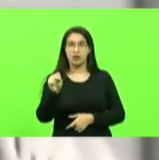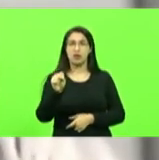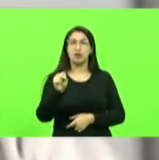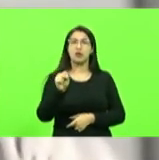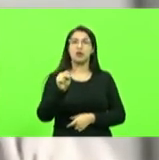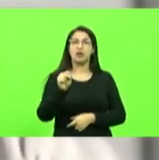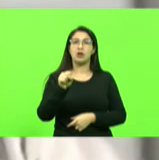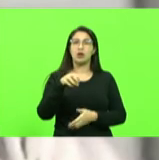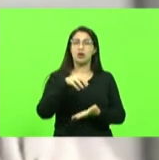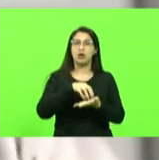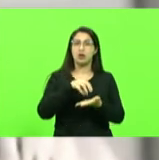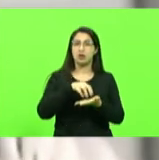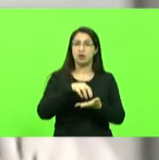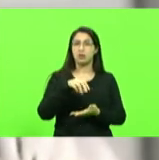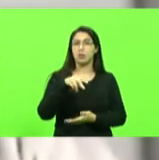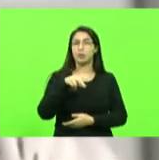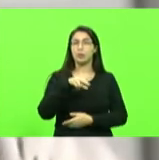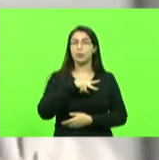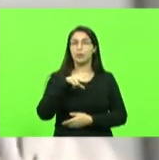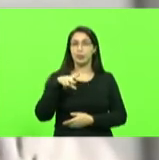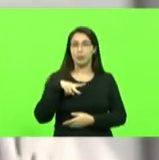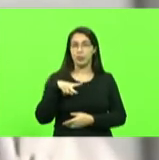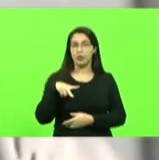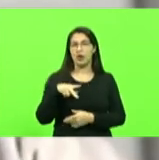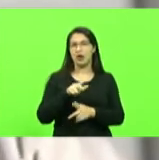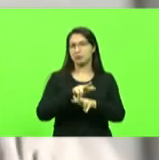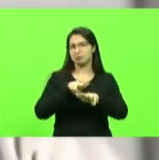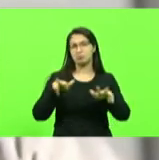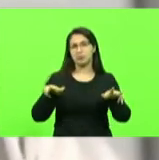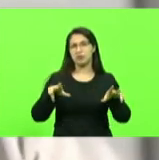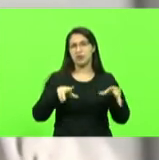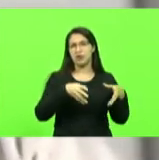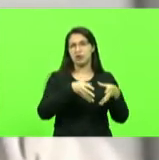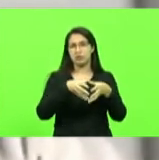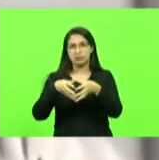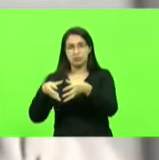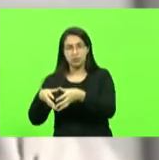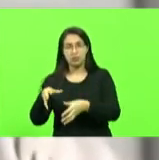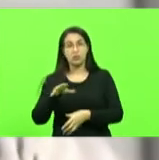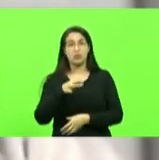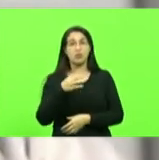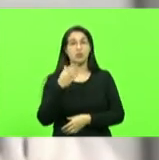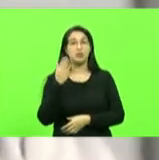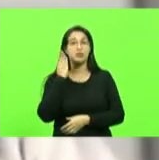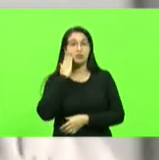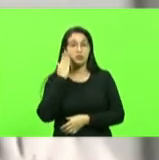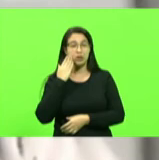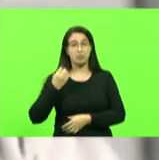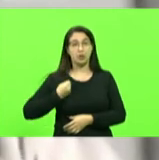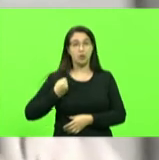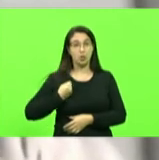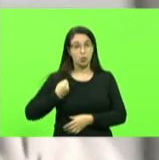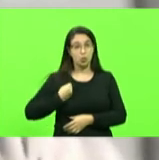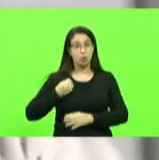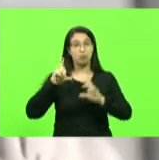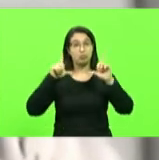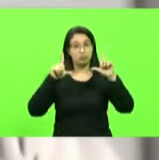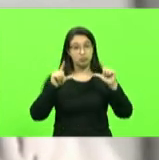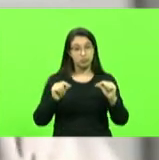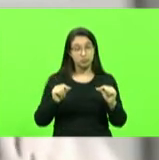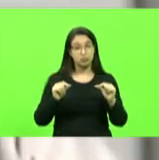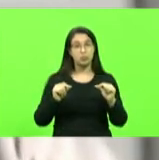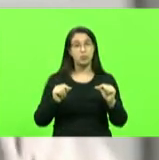casa de passagem, centro dia e outros equipamentos, pois sabemos que os números diminuíram, que as equipes